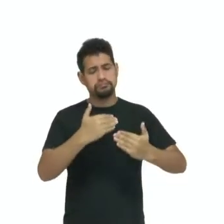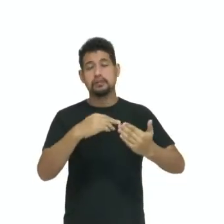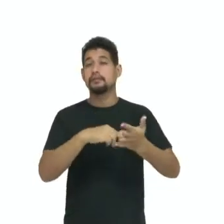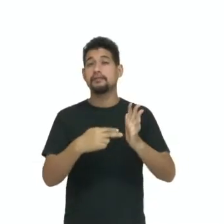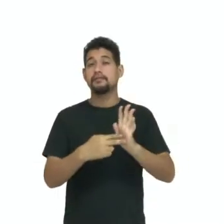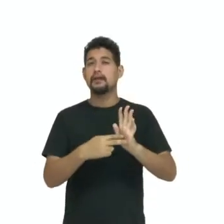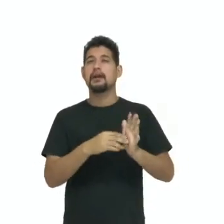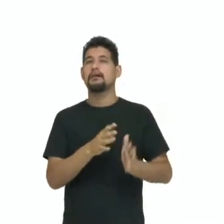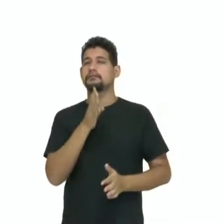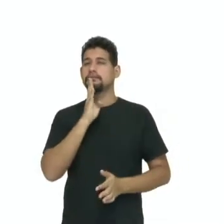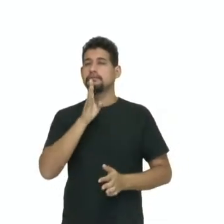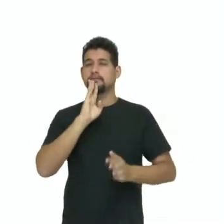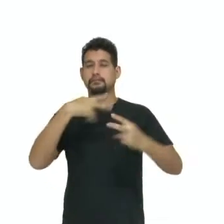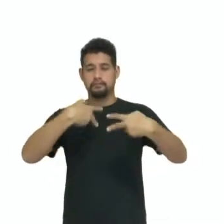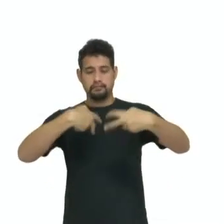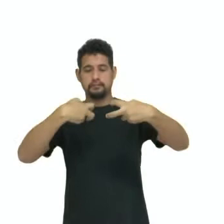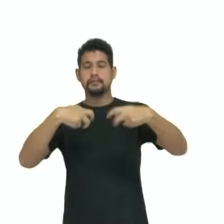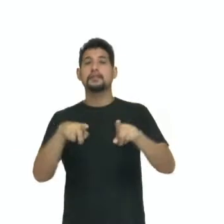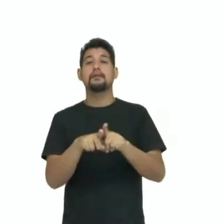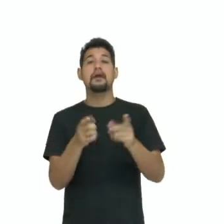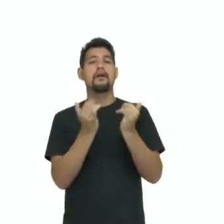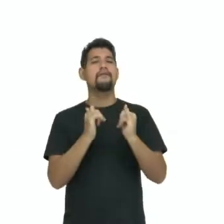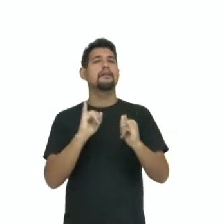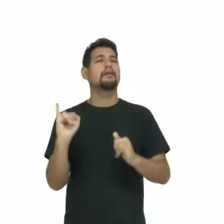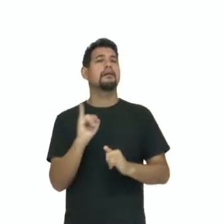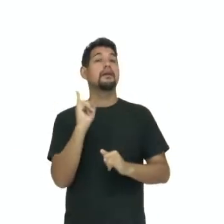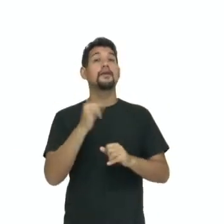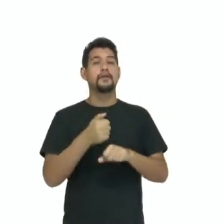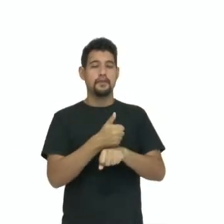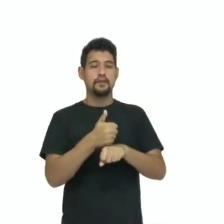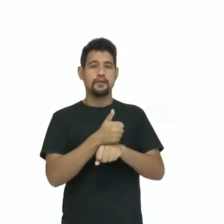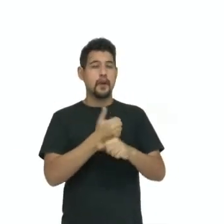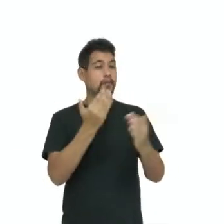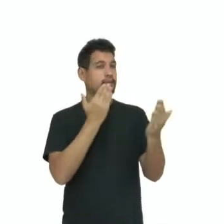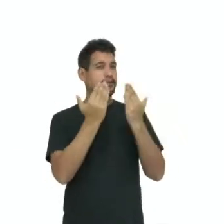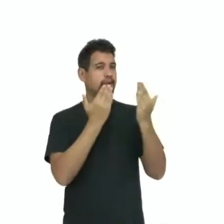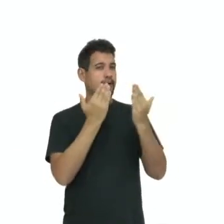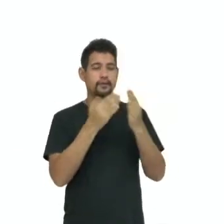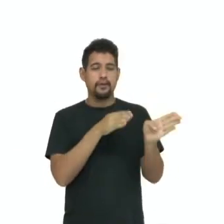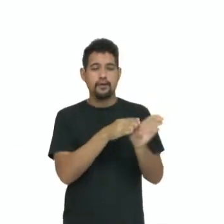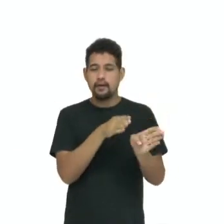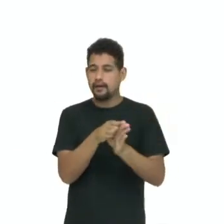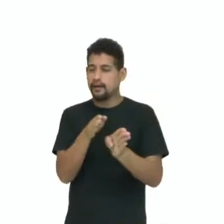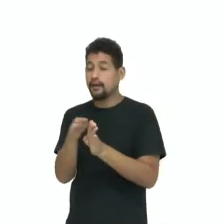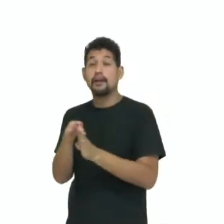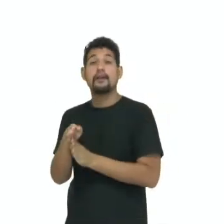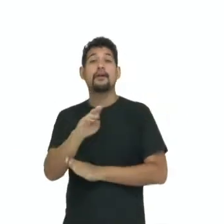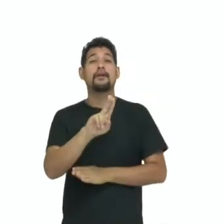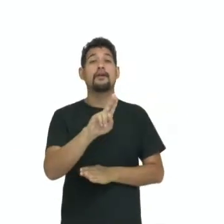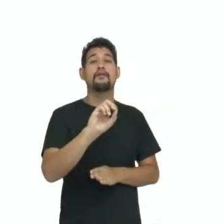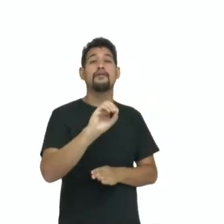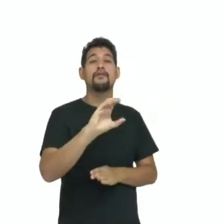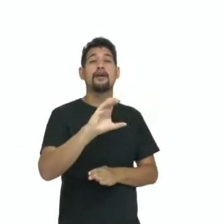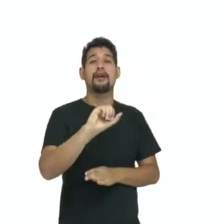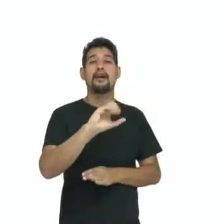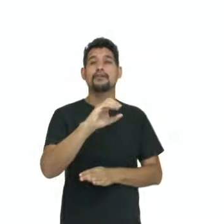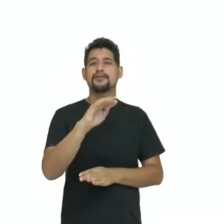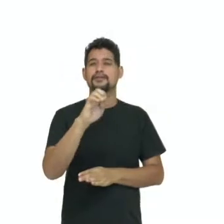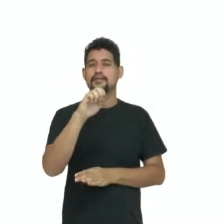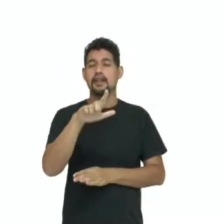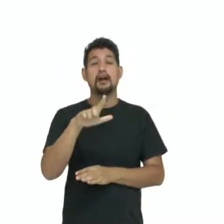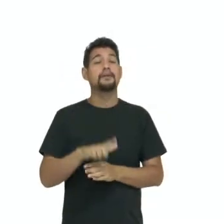o autoconhecimento. A dica é do psicólogo especializado em orientação vocacional, Fernando